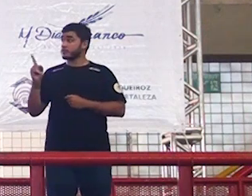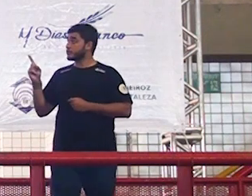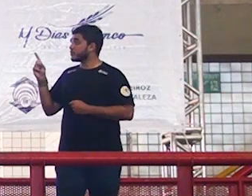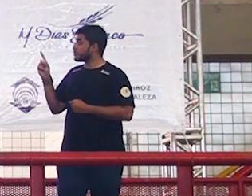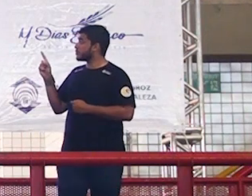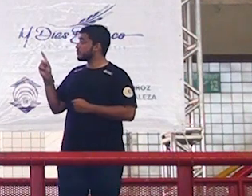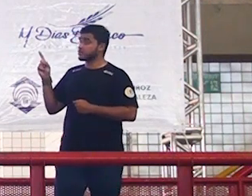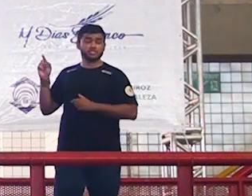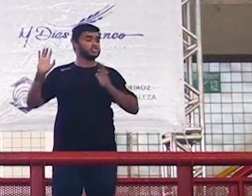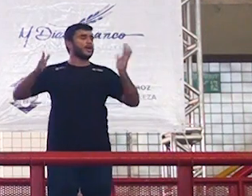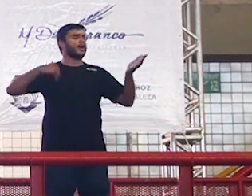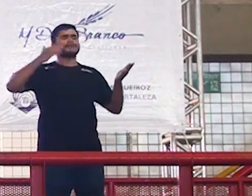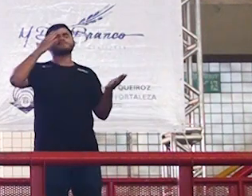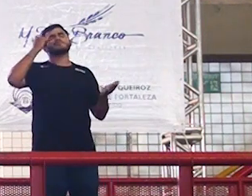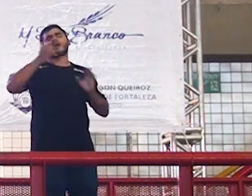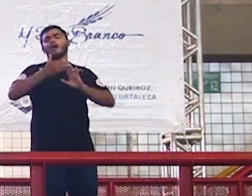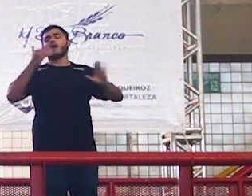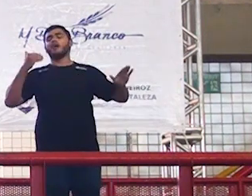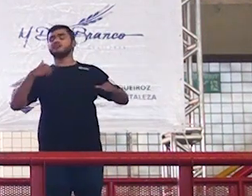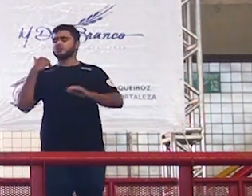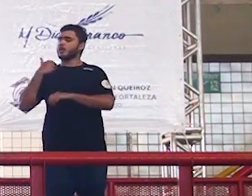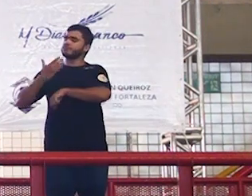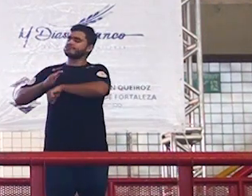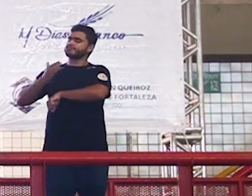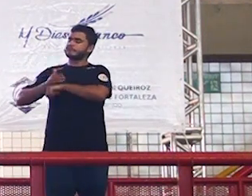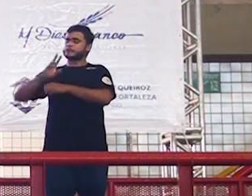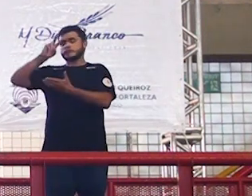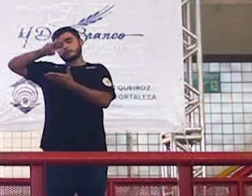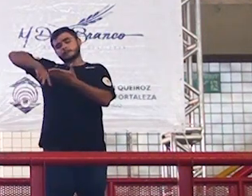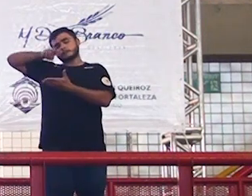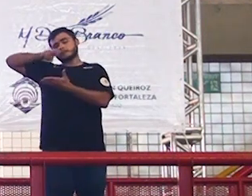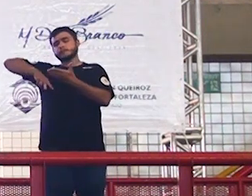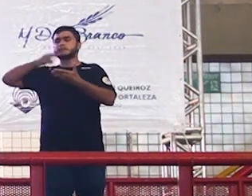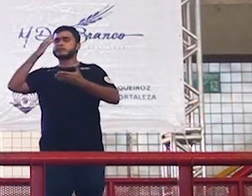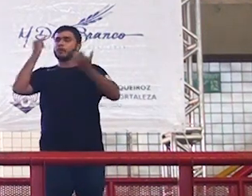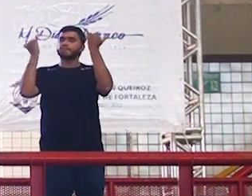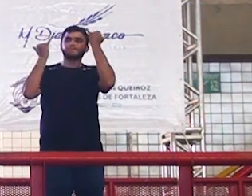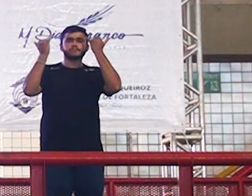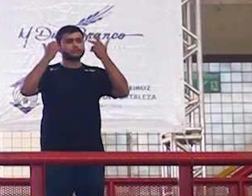tem medo de nada não. Pode vir o tema que for. Está aí esse exemplo.